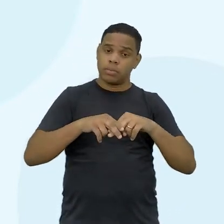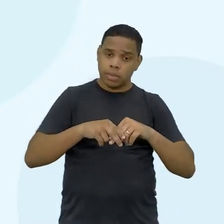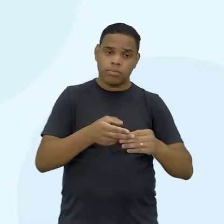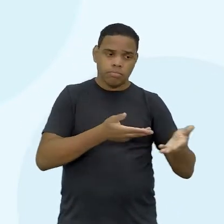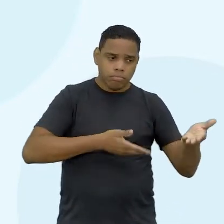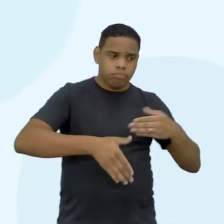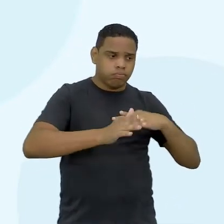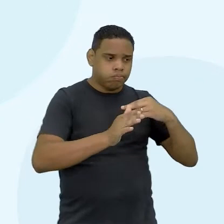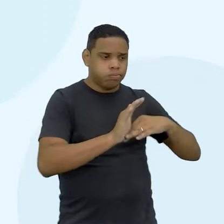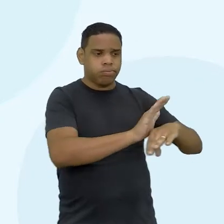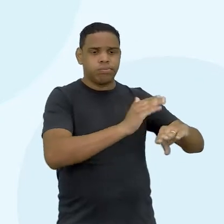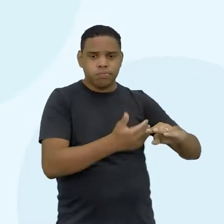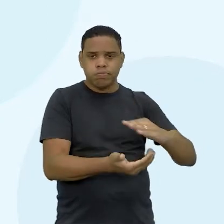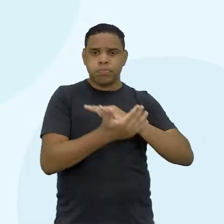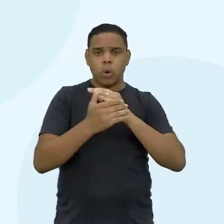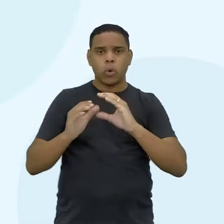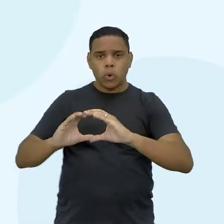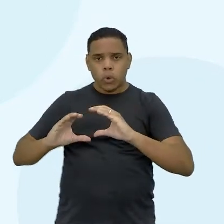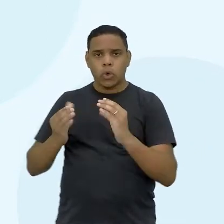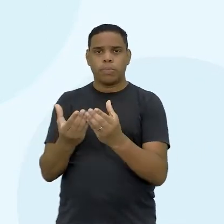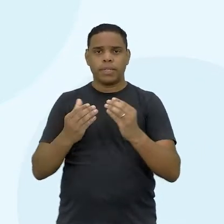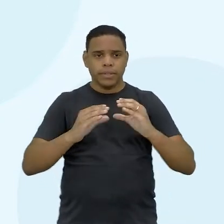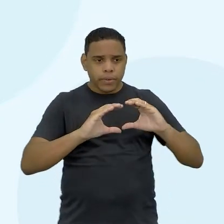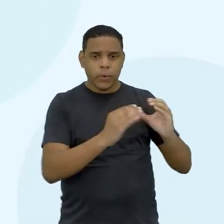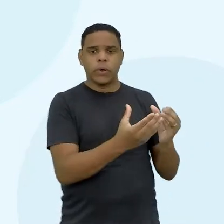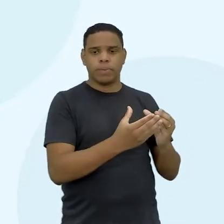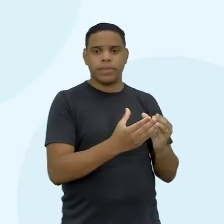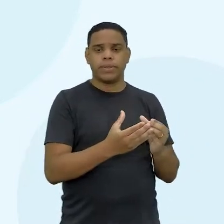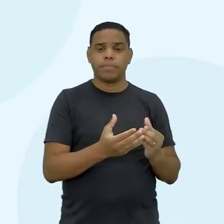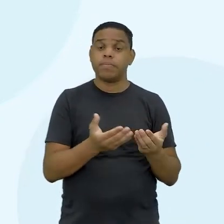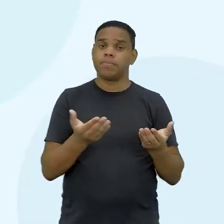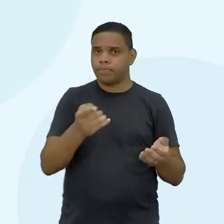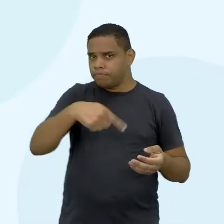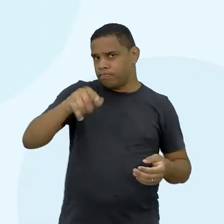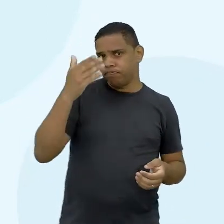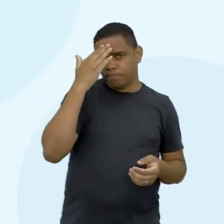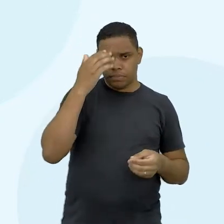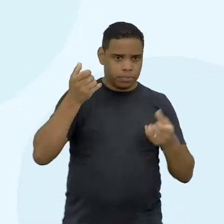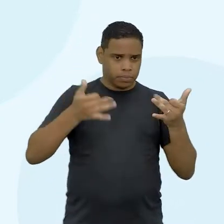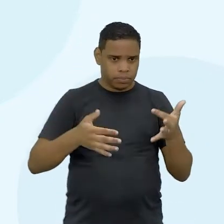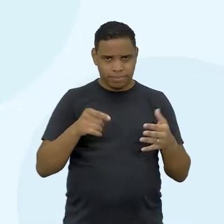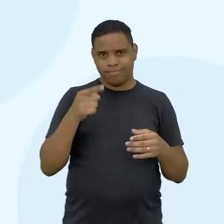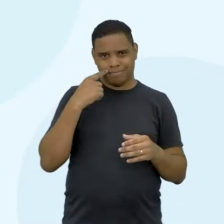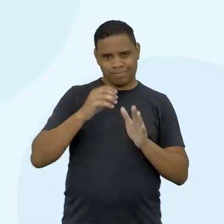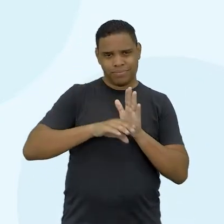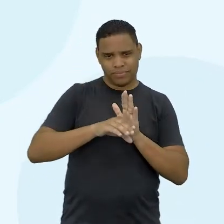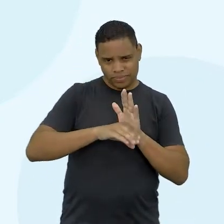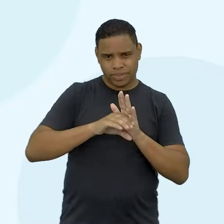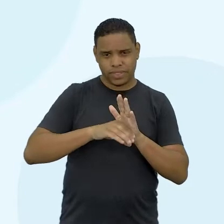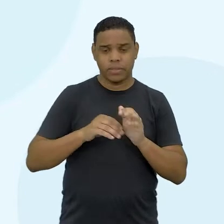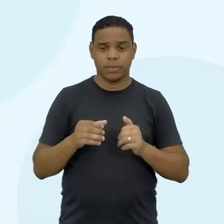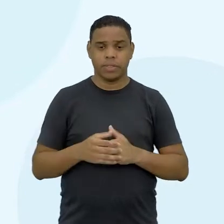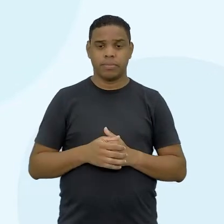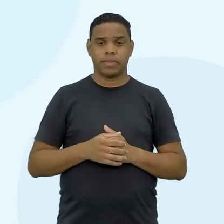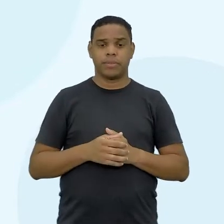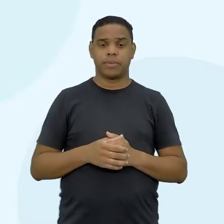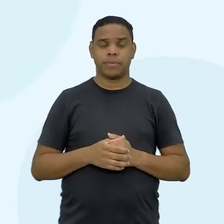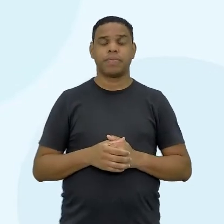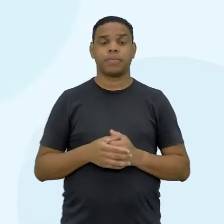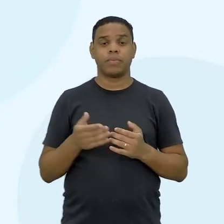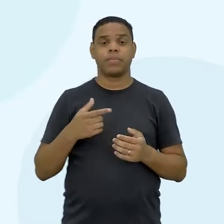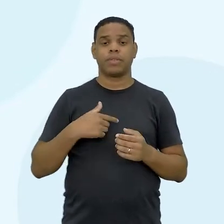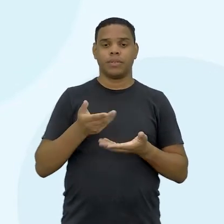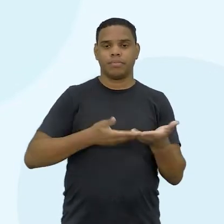a solidariedade entre as comunidades. Então, só para vocês saberem, eu vou falar primeiro desse conceito do Durkheim, que é